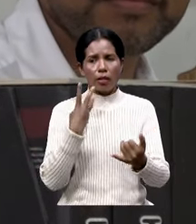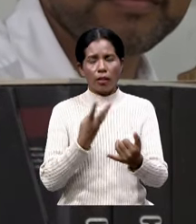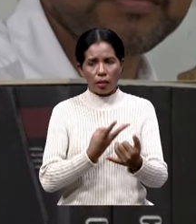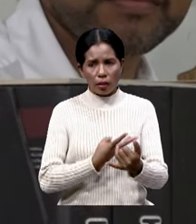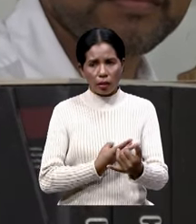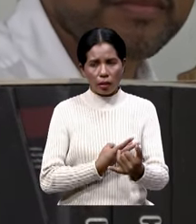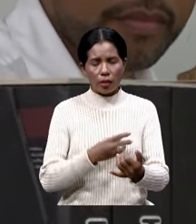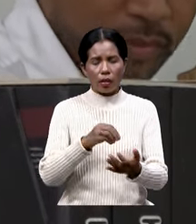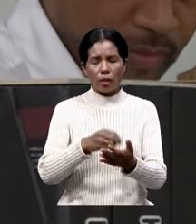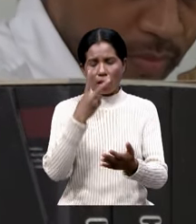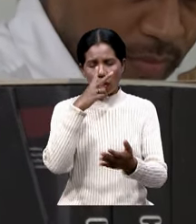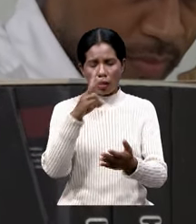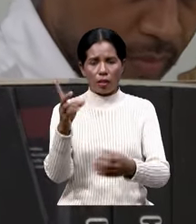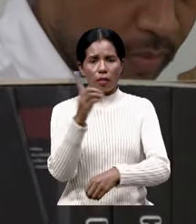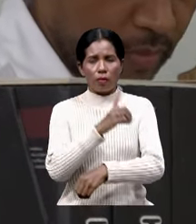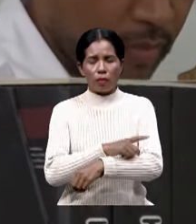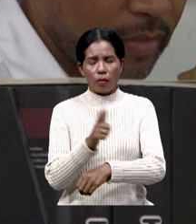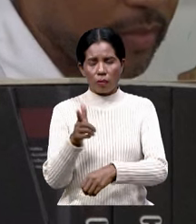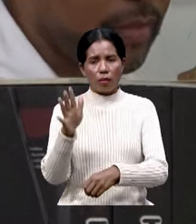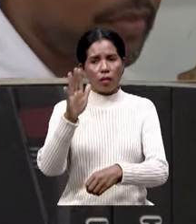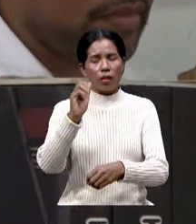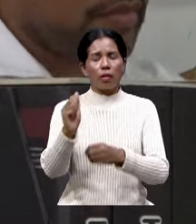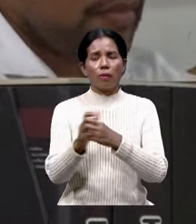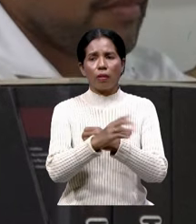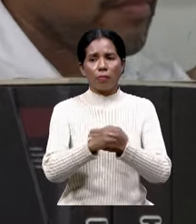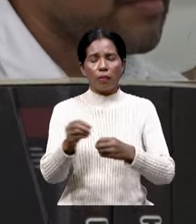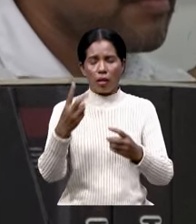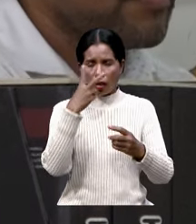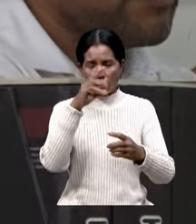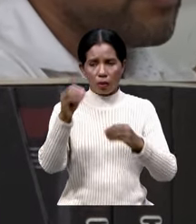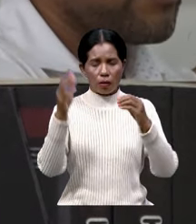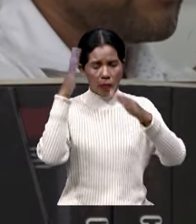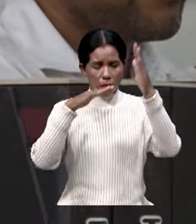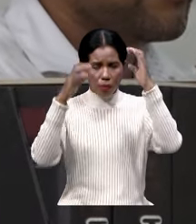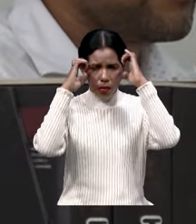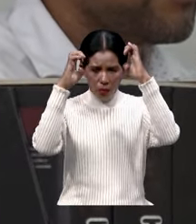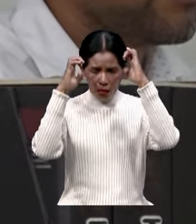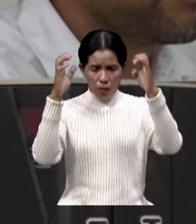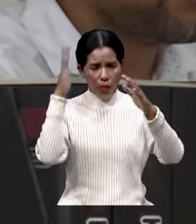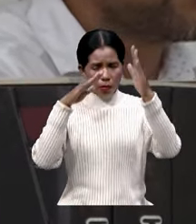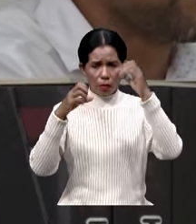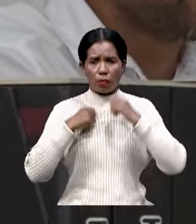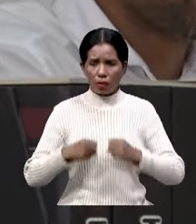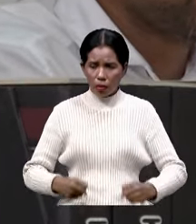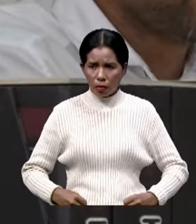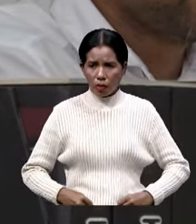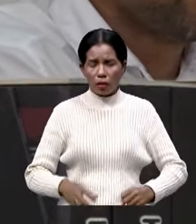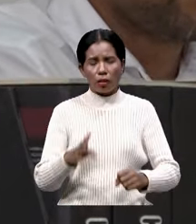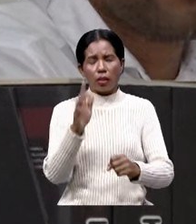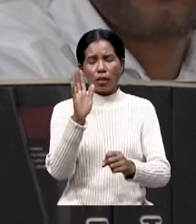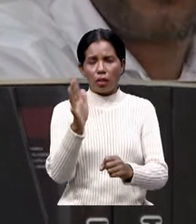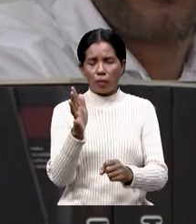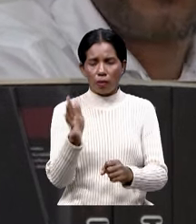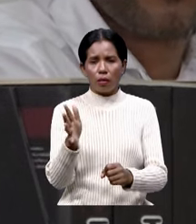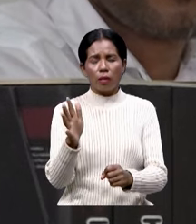exemplo em Portugal agora estamos a debater com problemas de habitação problemas de saúde problemas de educação 50 anos depois do 25 de